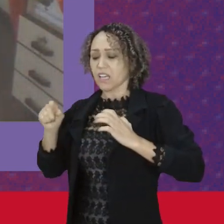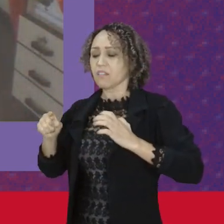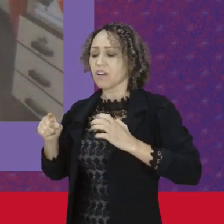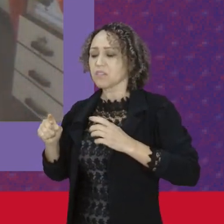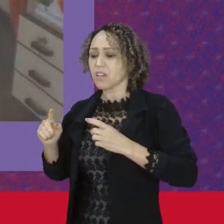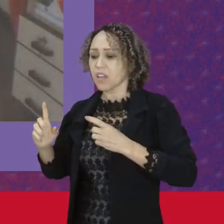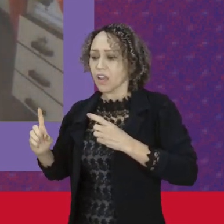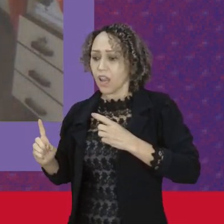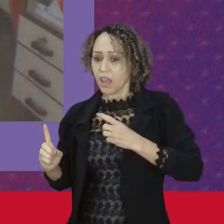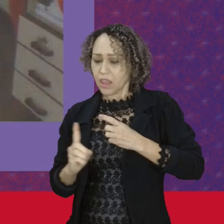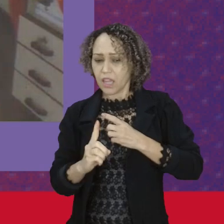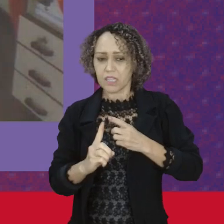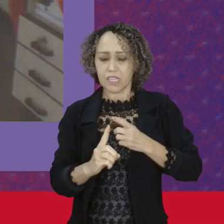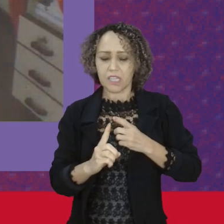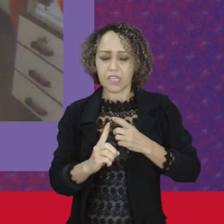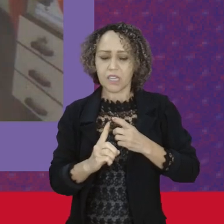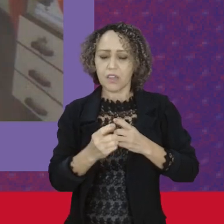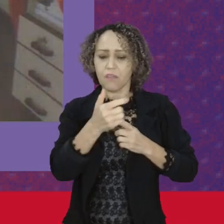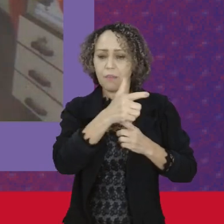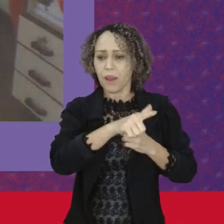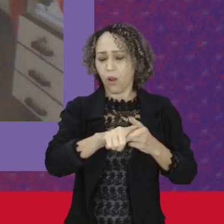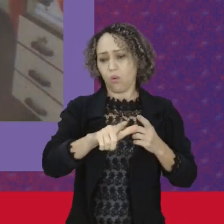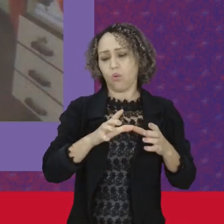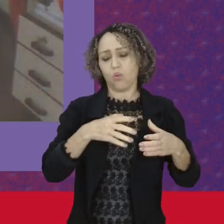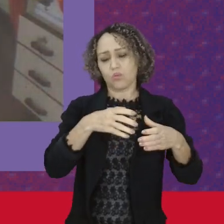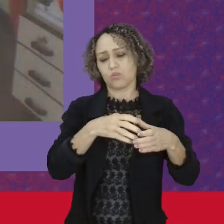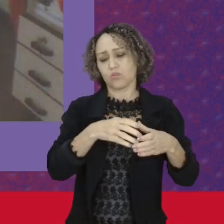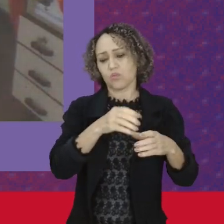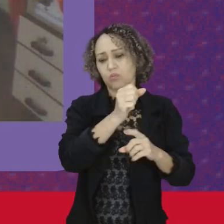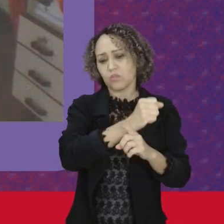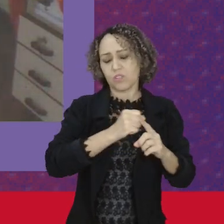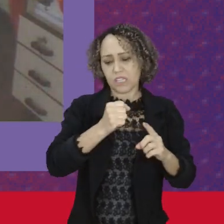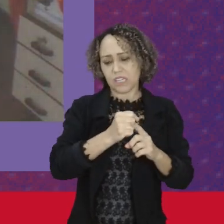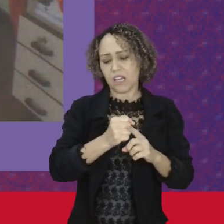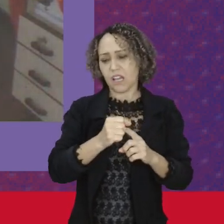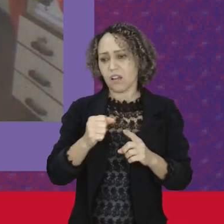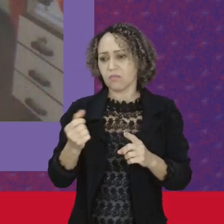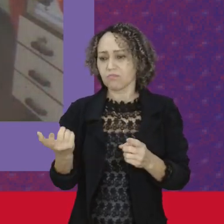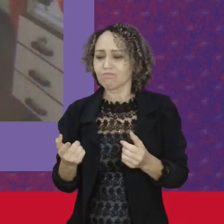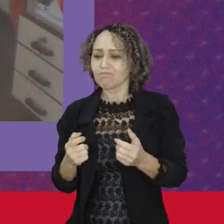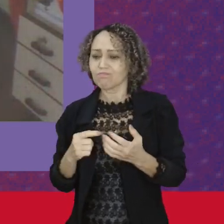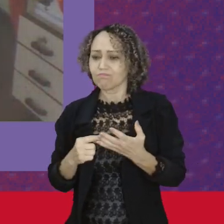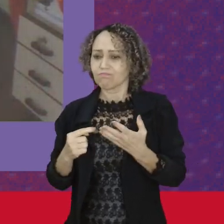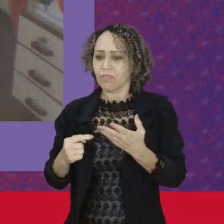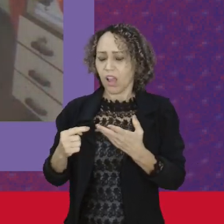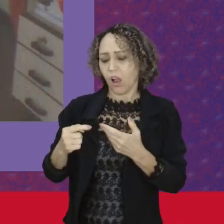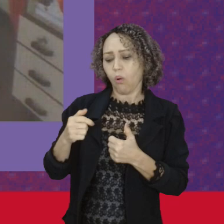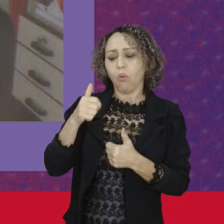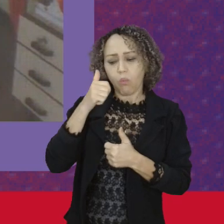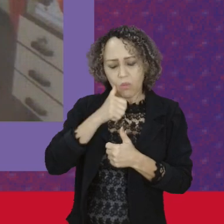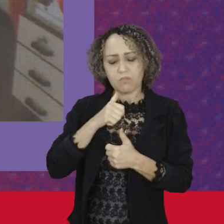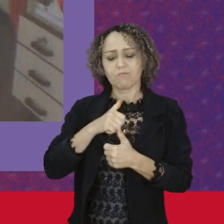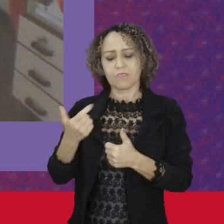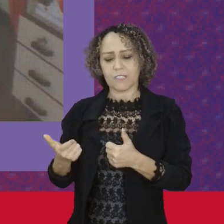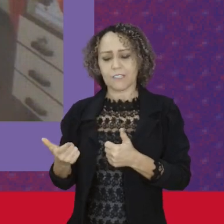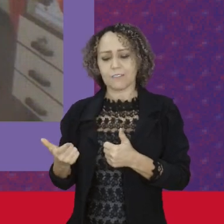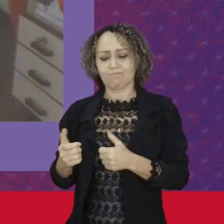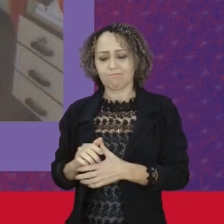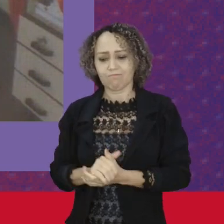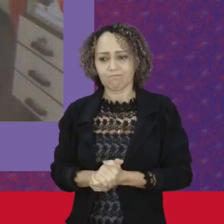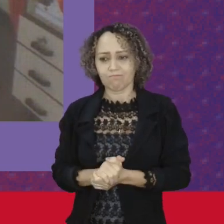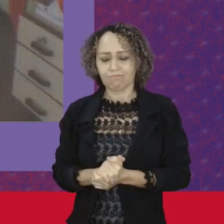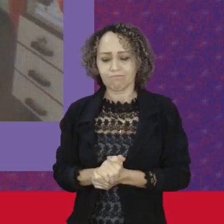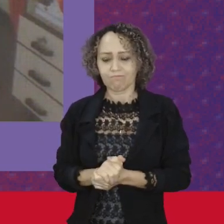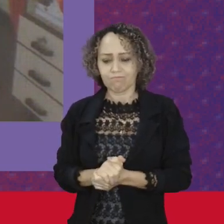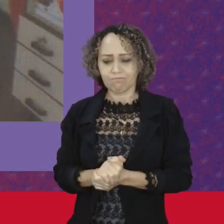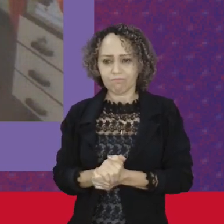Lacerda, que é o caso de muitas delas, né? Eu acho que a Leolinda Daltro de Figueiredo, eu acho essa mulher genial, acho que a gente